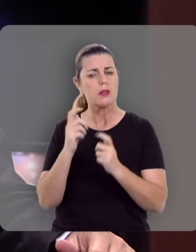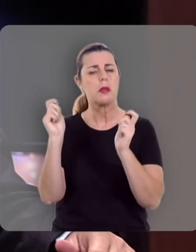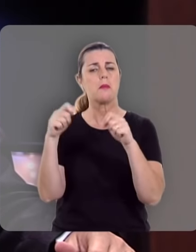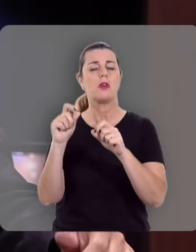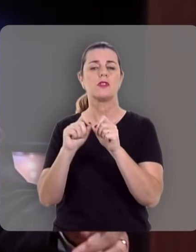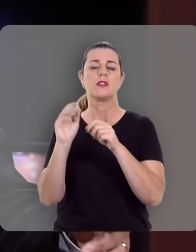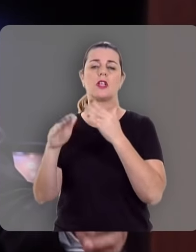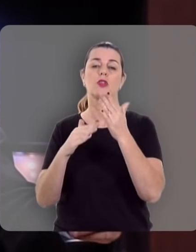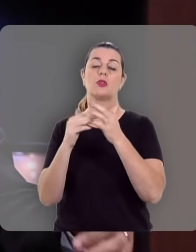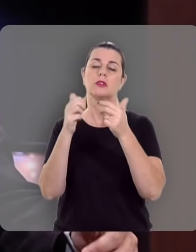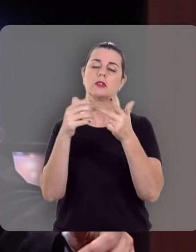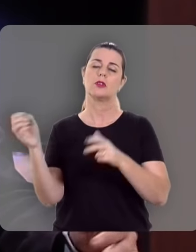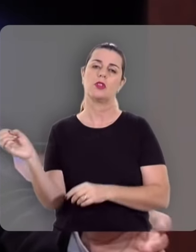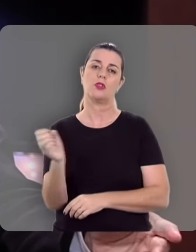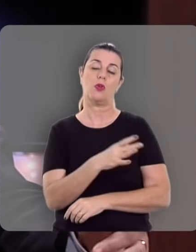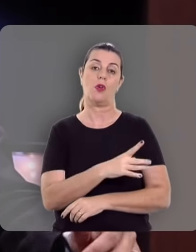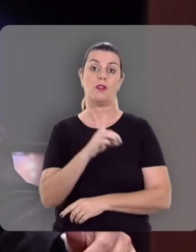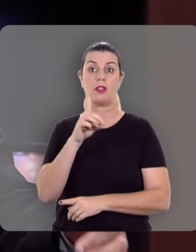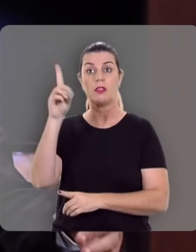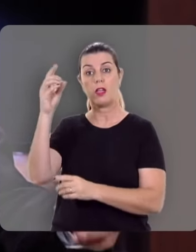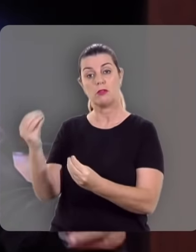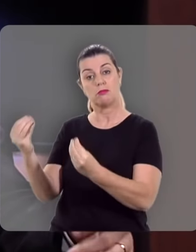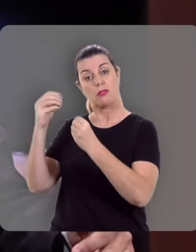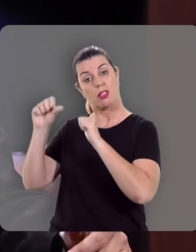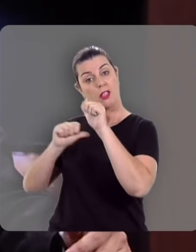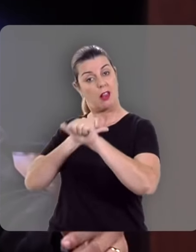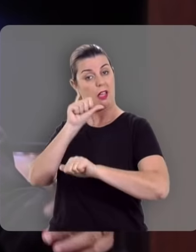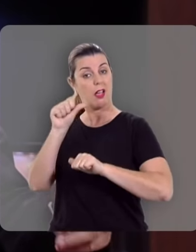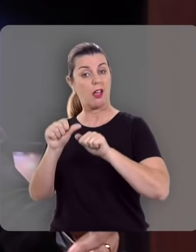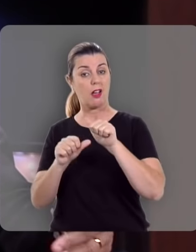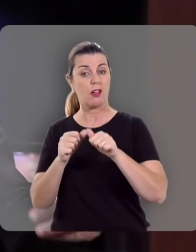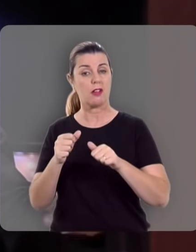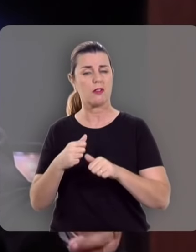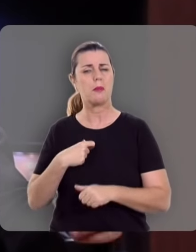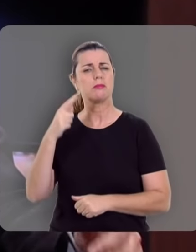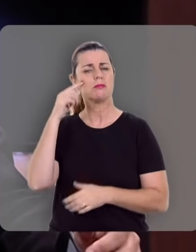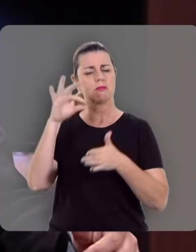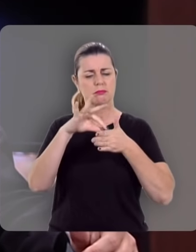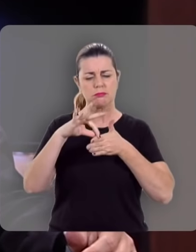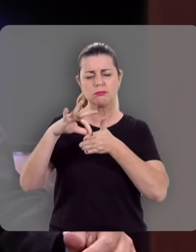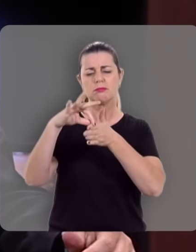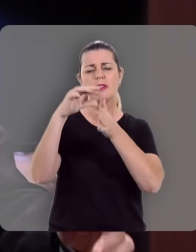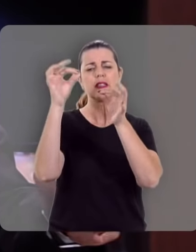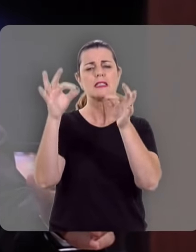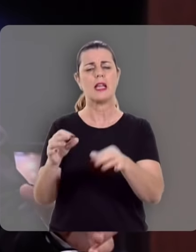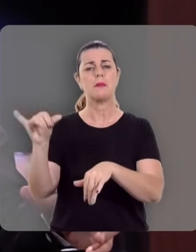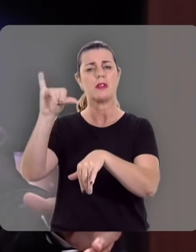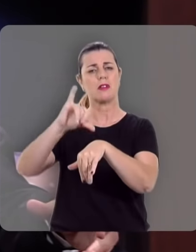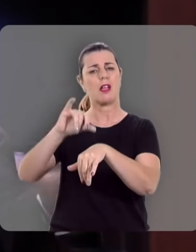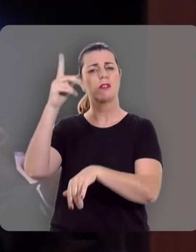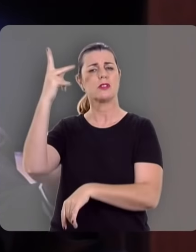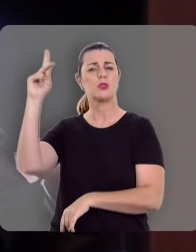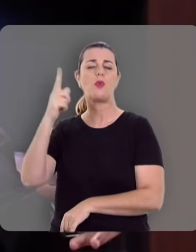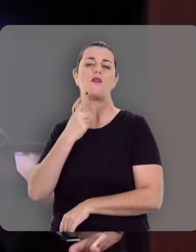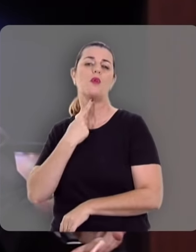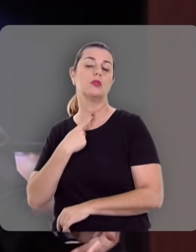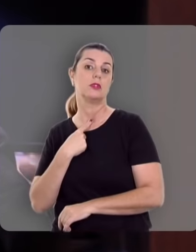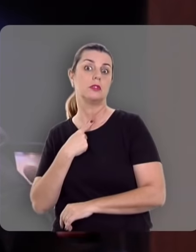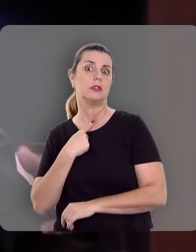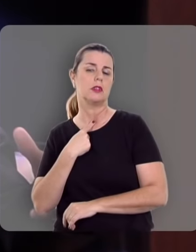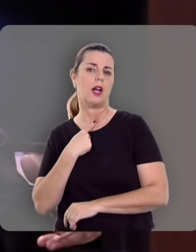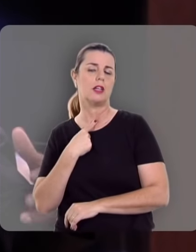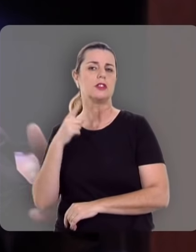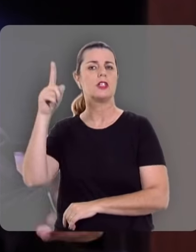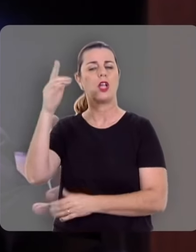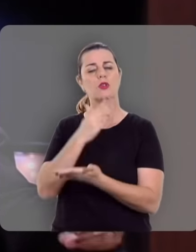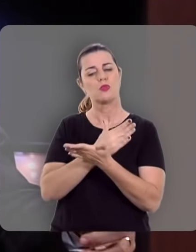coisas. Um Deus que nos transforma, que nos leva na direção, no centro da sua vontade. Um Deus que começou